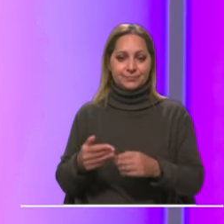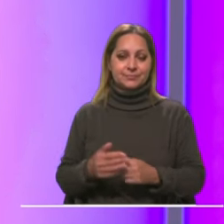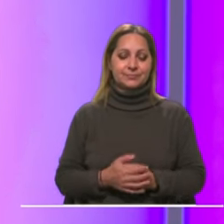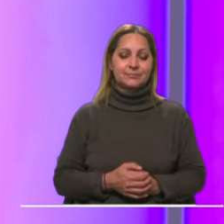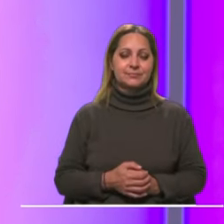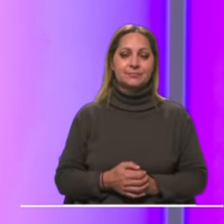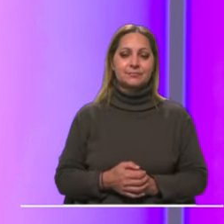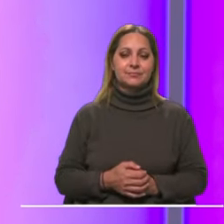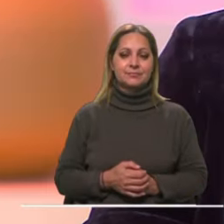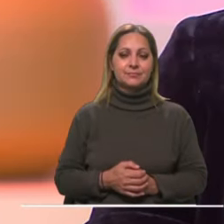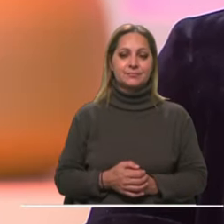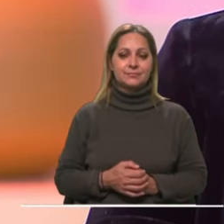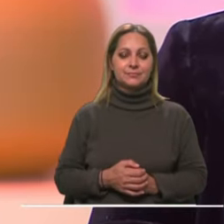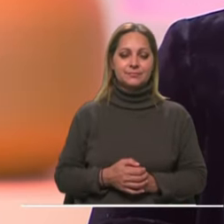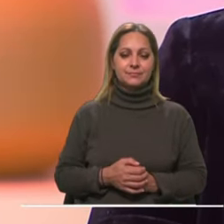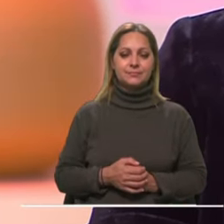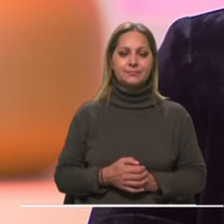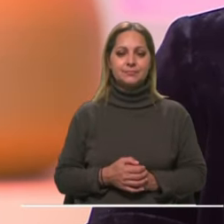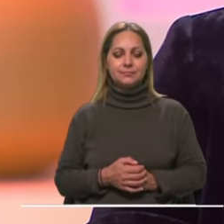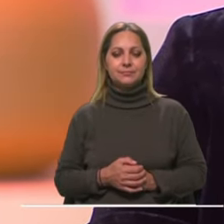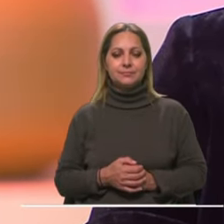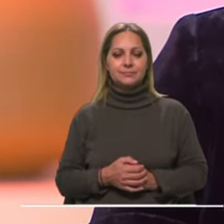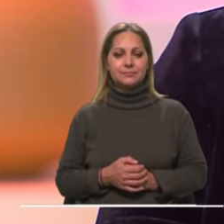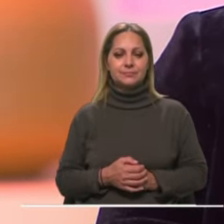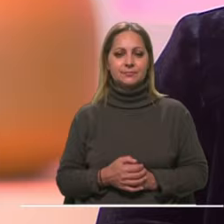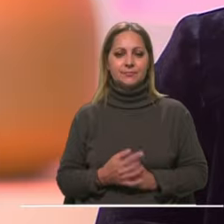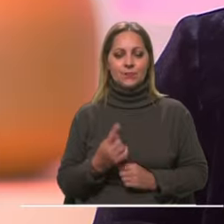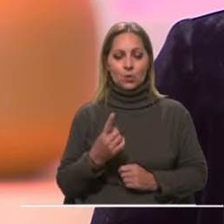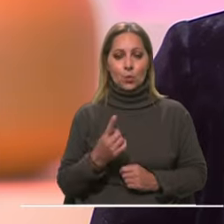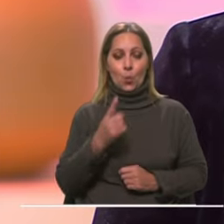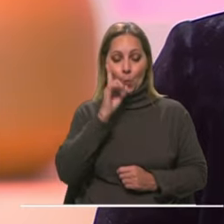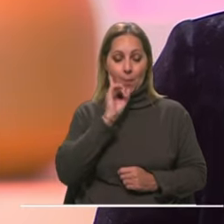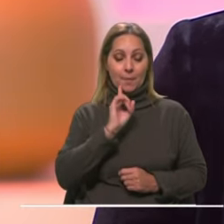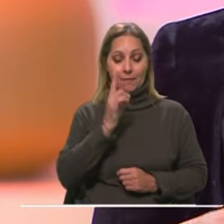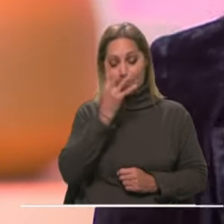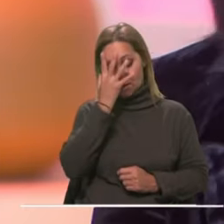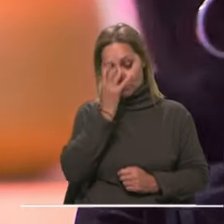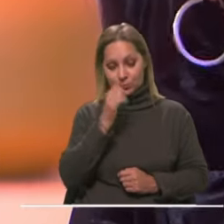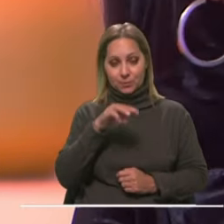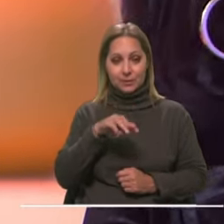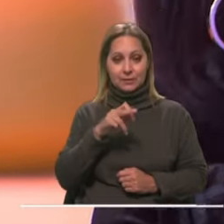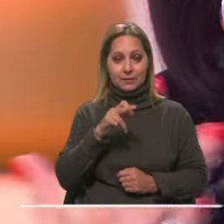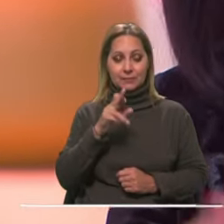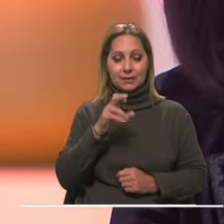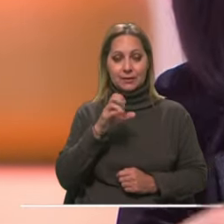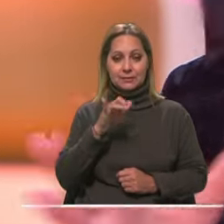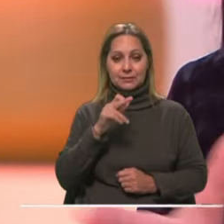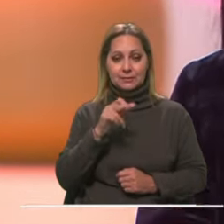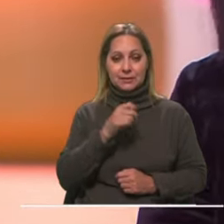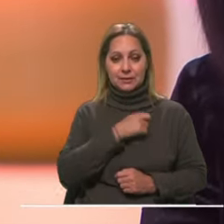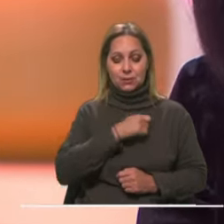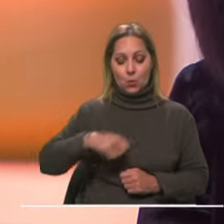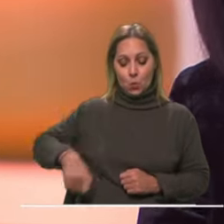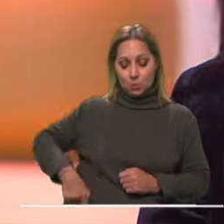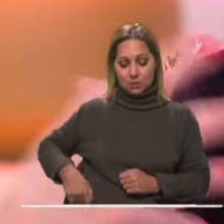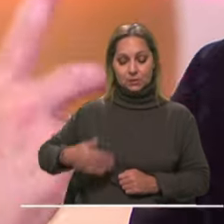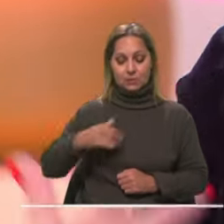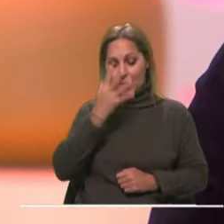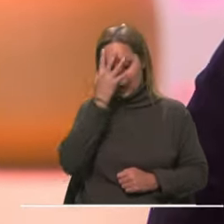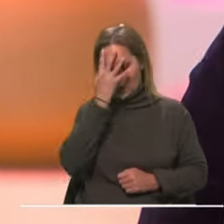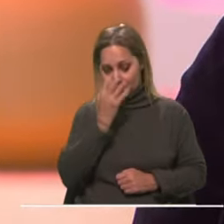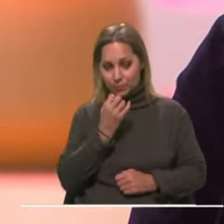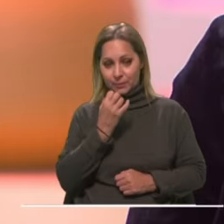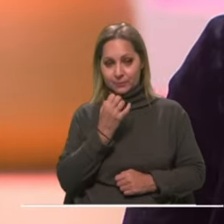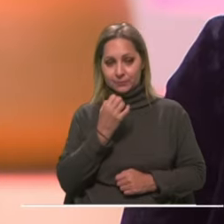eu. Uma das meninas ia a dormir, a Márcia, lá feliz com o seu cinto, tudo bem, mas ia com o